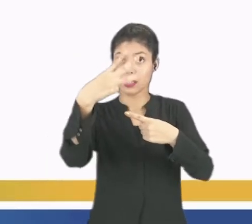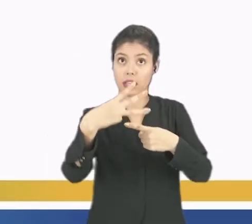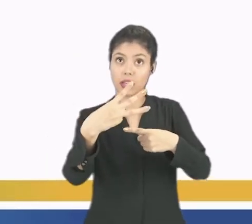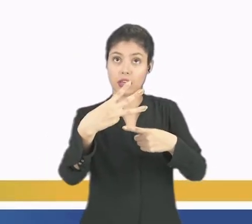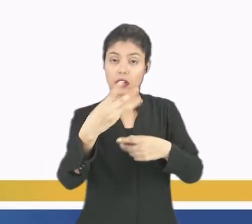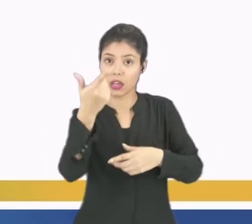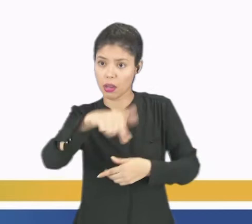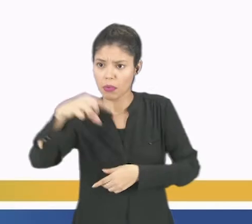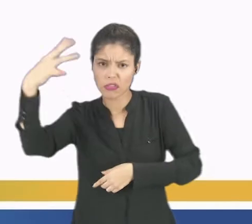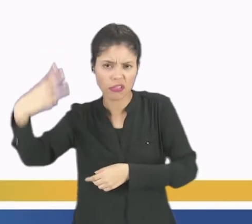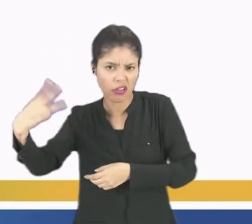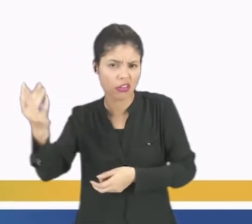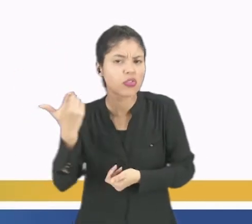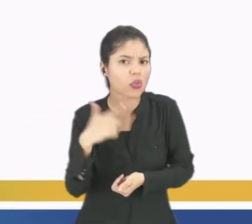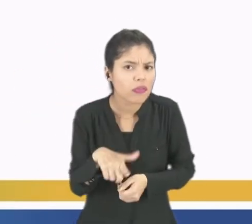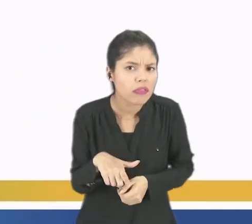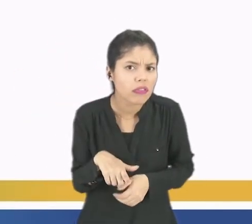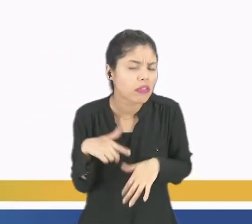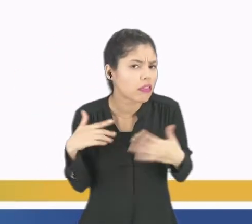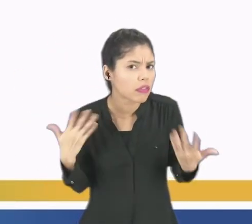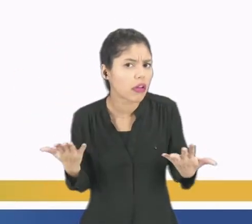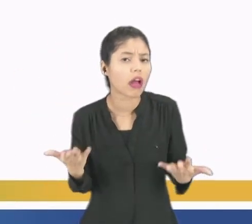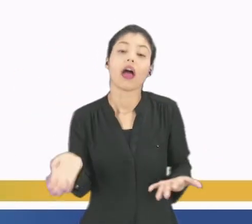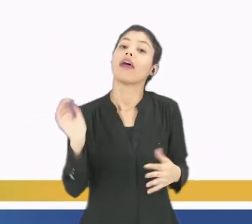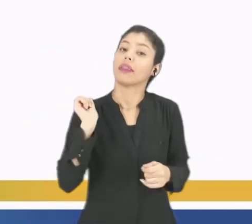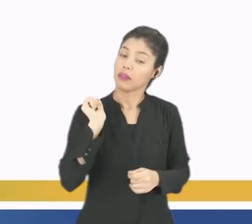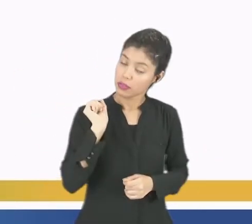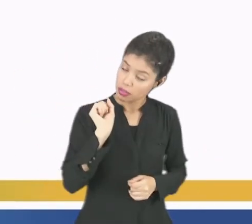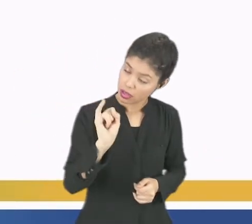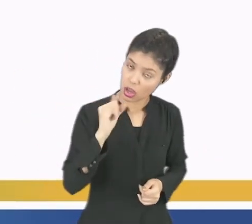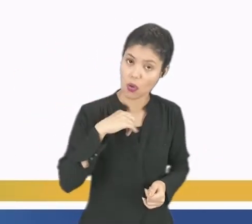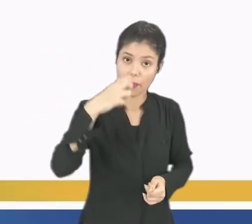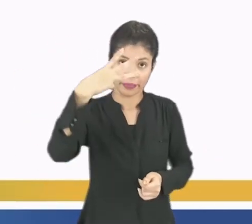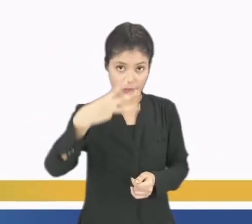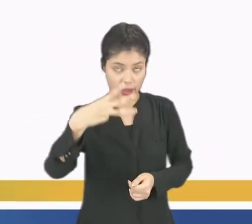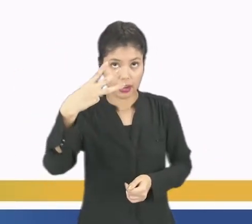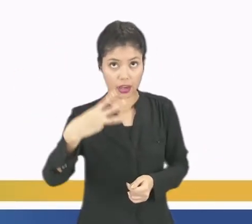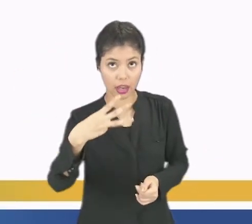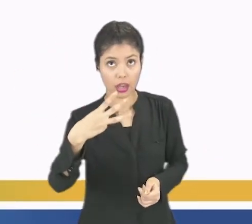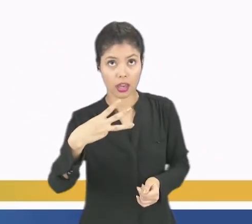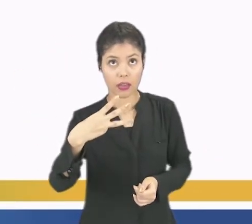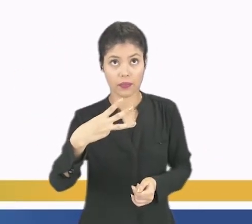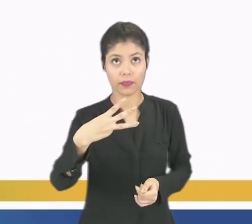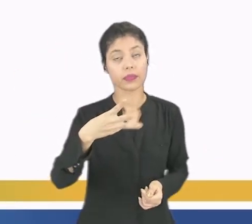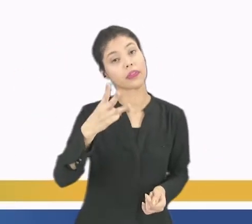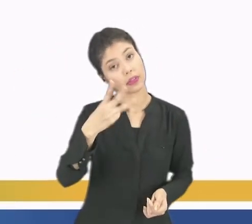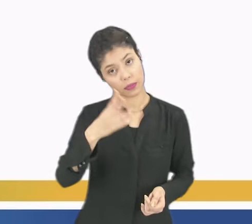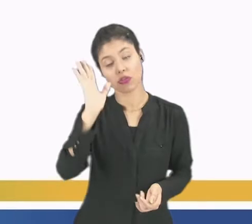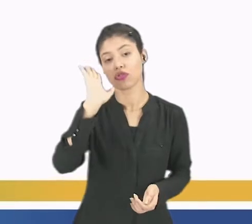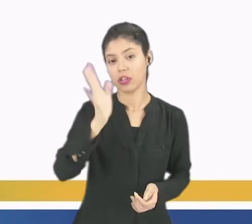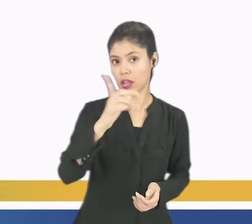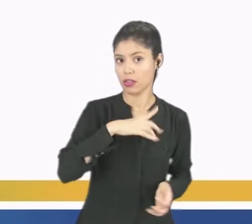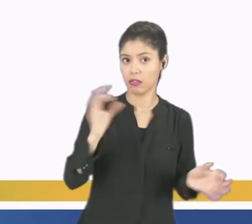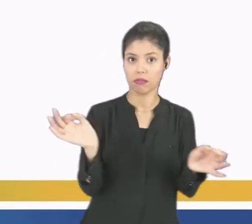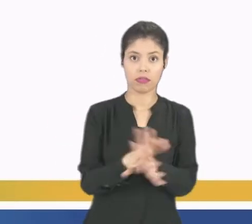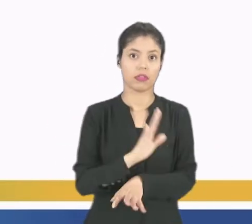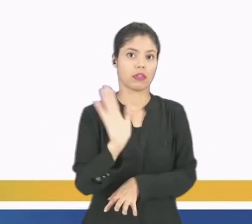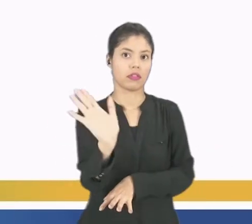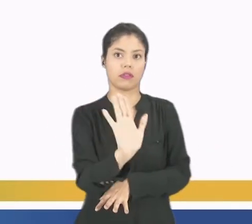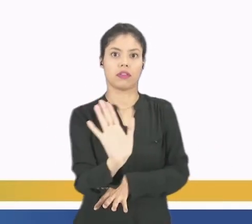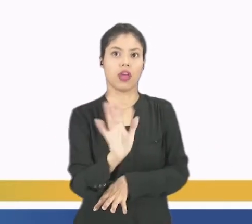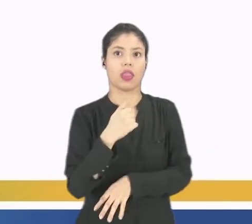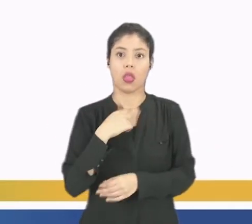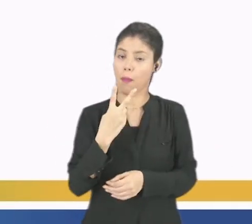poder repeti-lo aqui novamente? Então se eu coloco o número 3 aqui, esse 3 era uma opção que já deixa de existir para